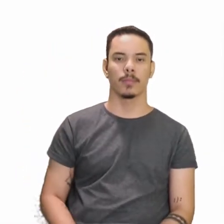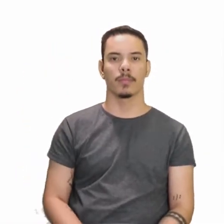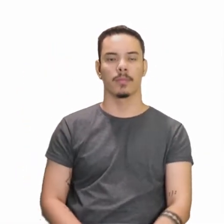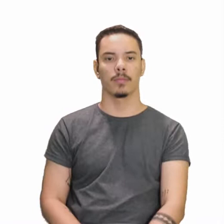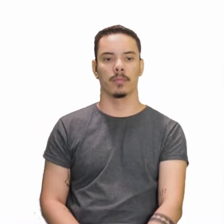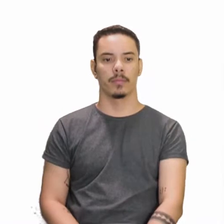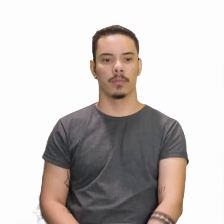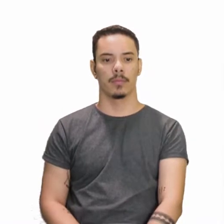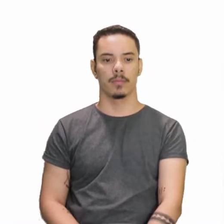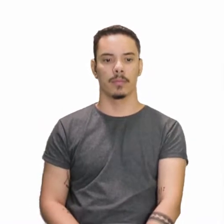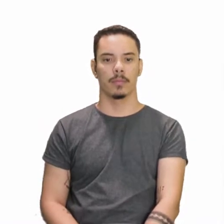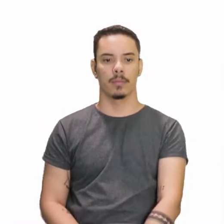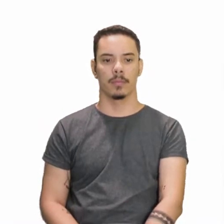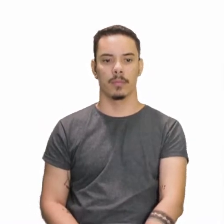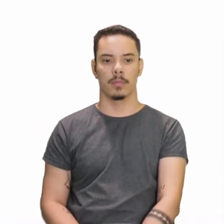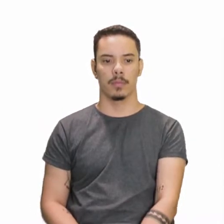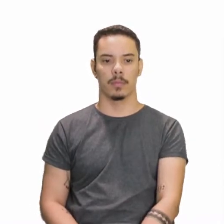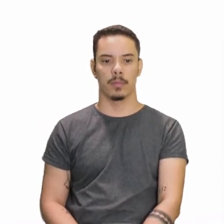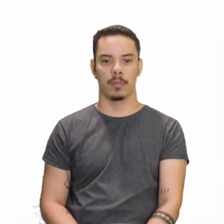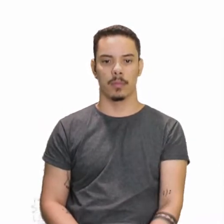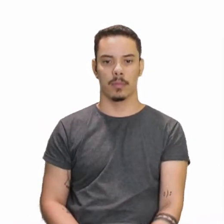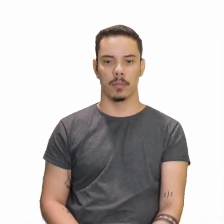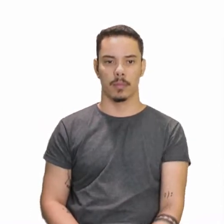Equatorial, Moçambique,